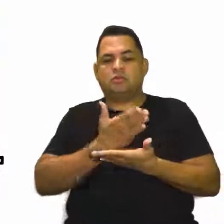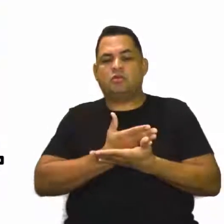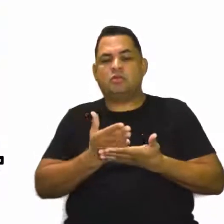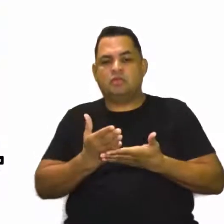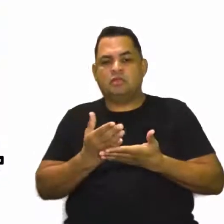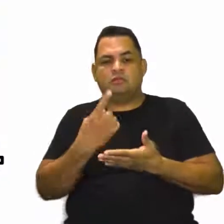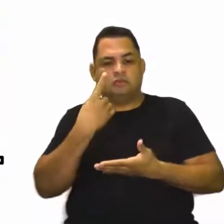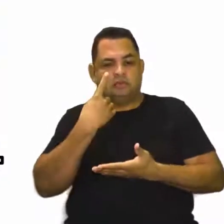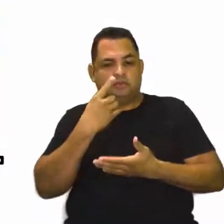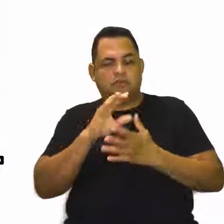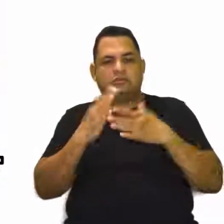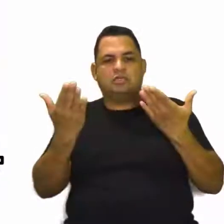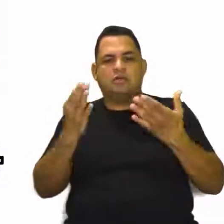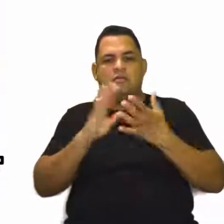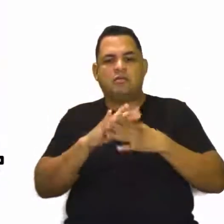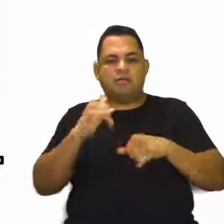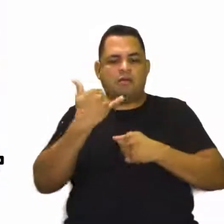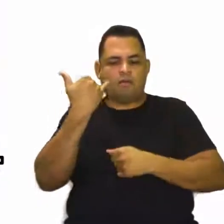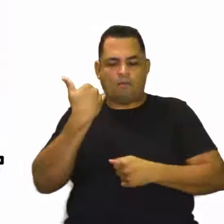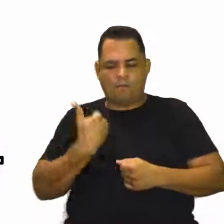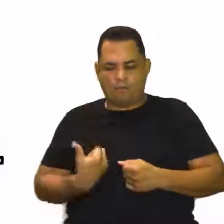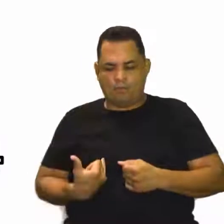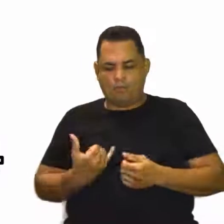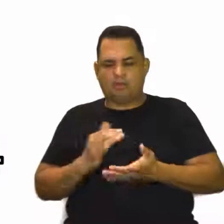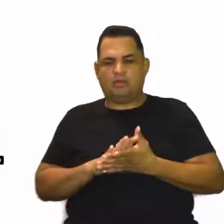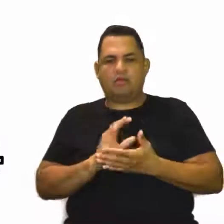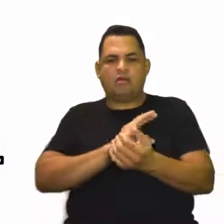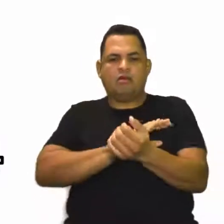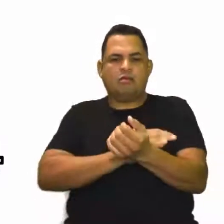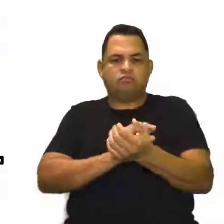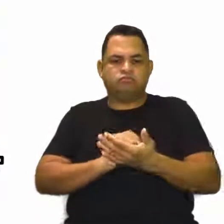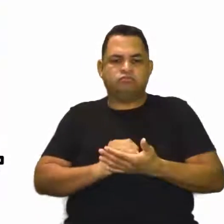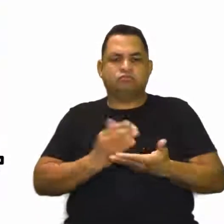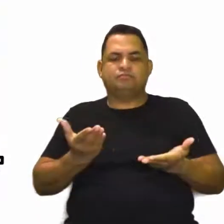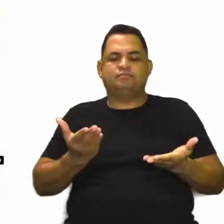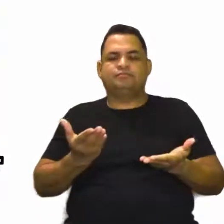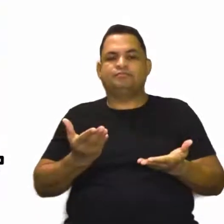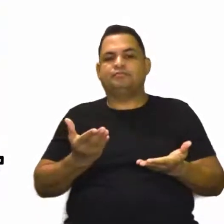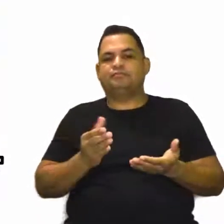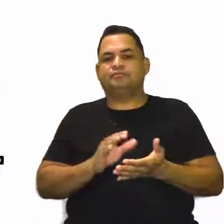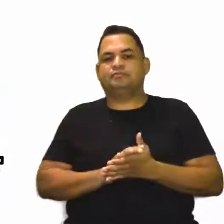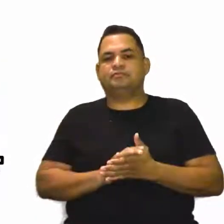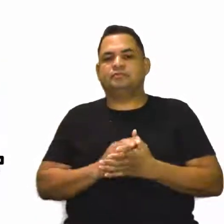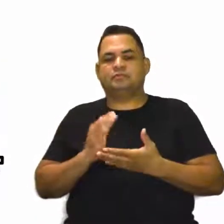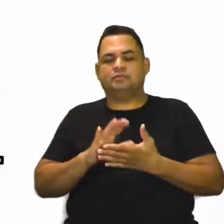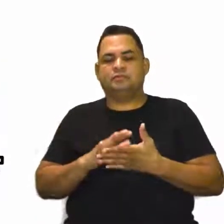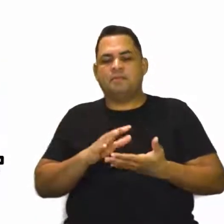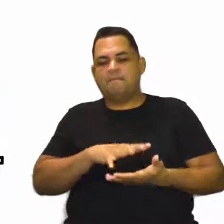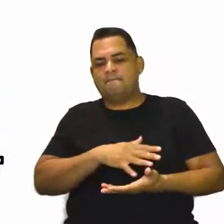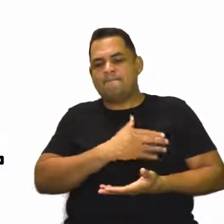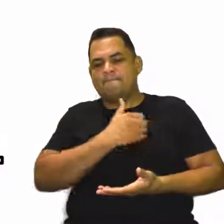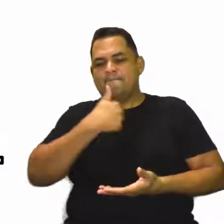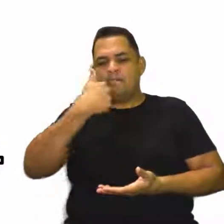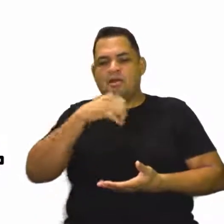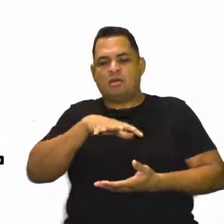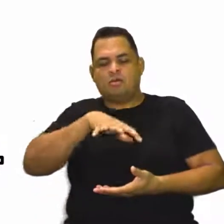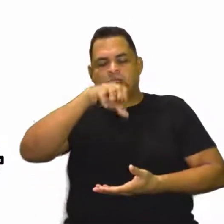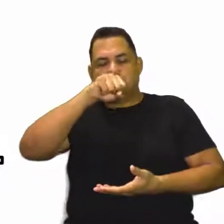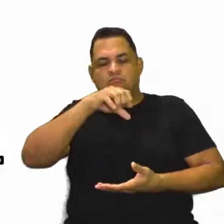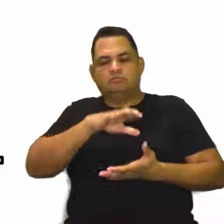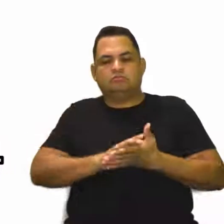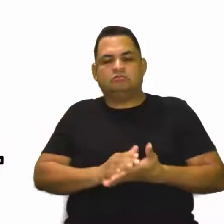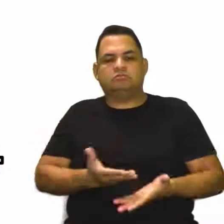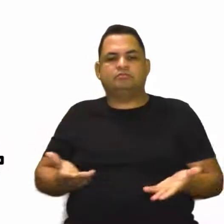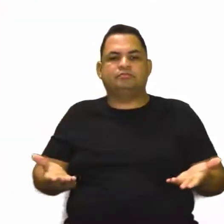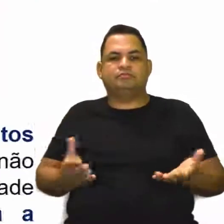atividade, você já vê, emagreci, perdi massa gorda, ganhei massa muscular, é o mais visível. Aumentou a capacidade respiratória, dorme melhor, então